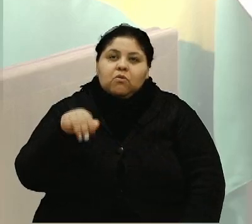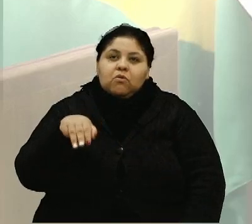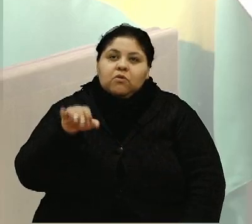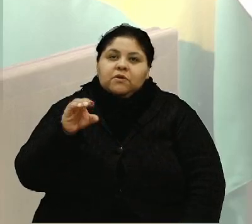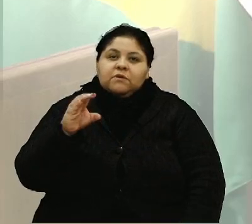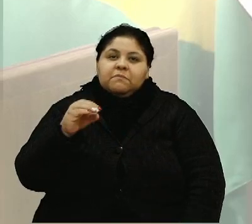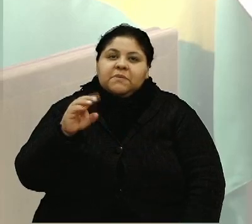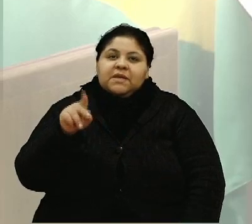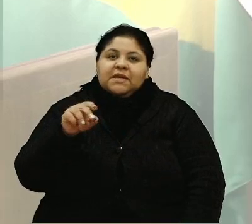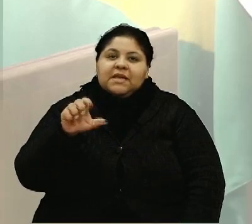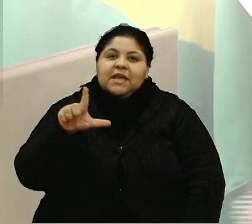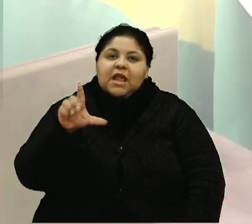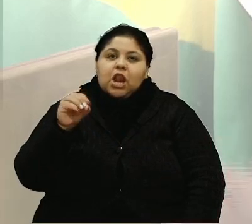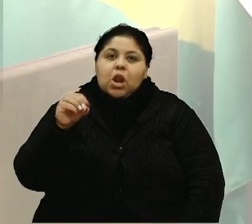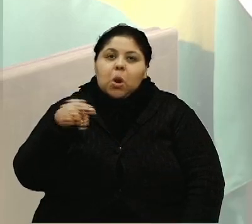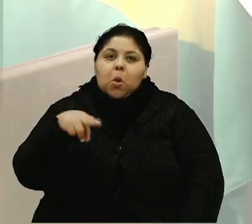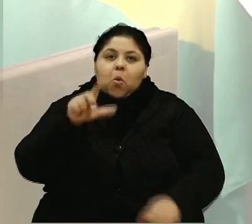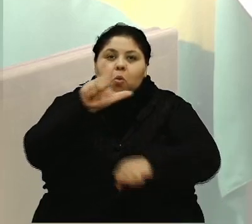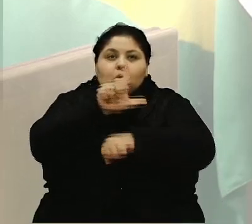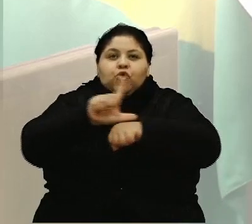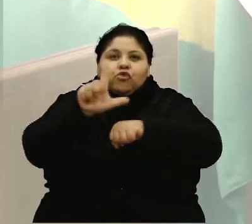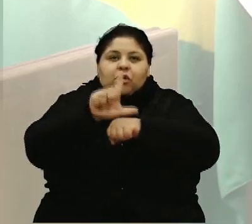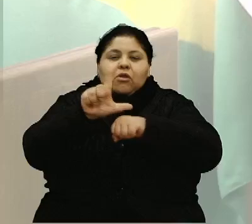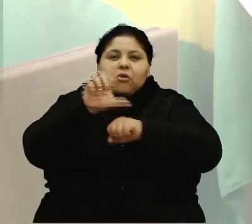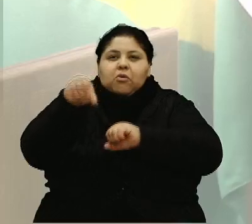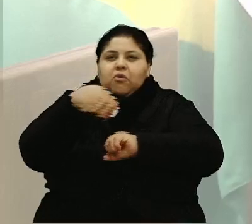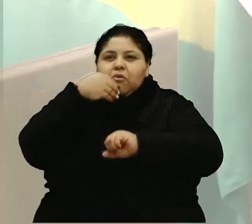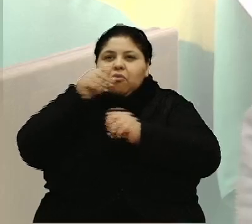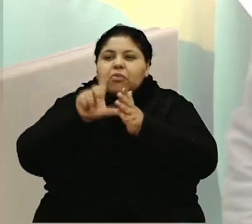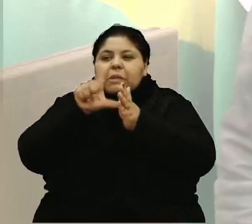loja, e com certeza